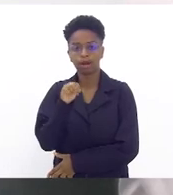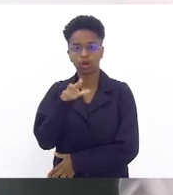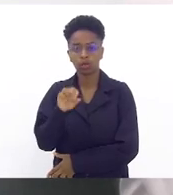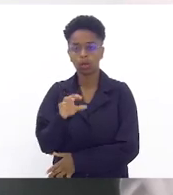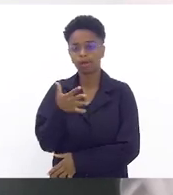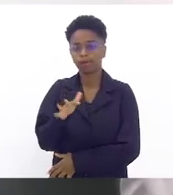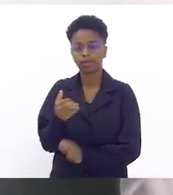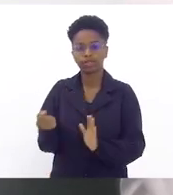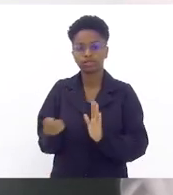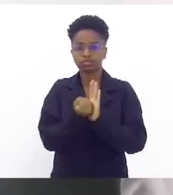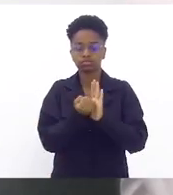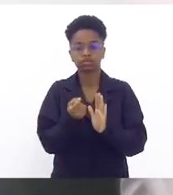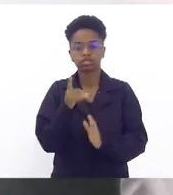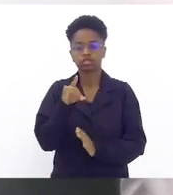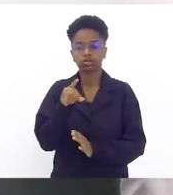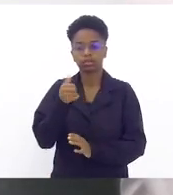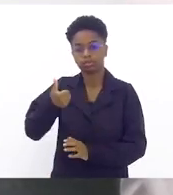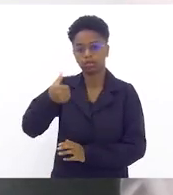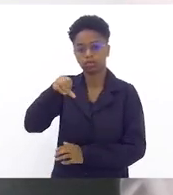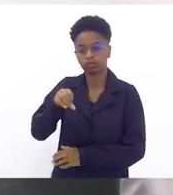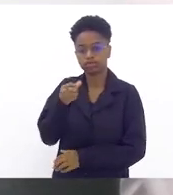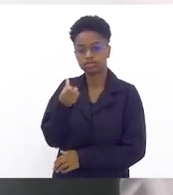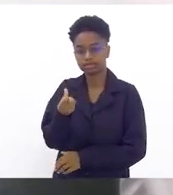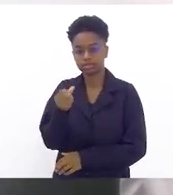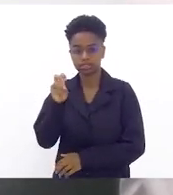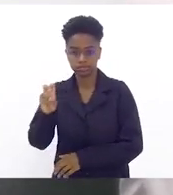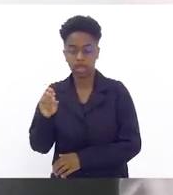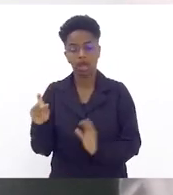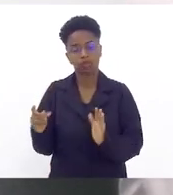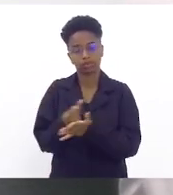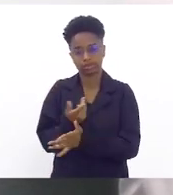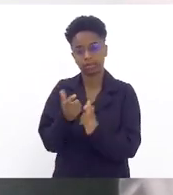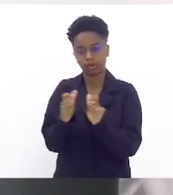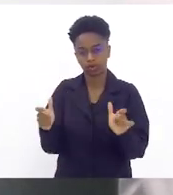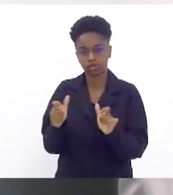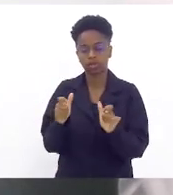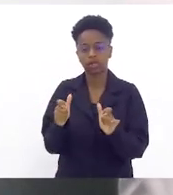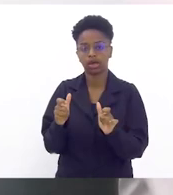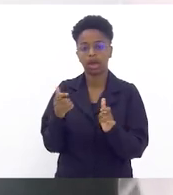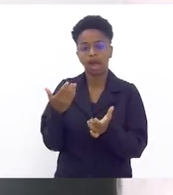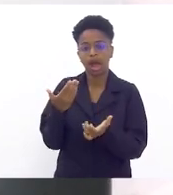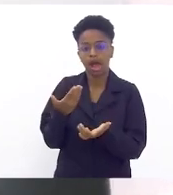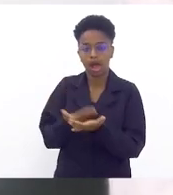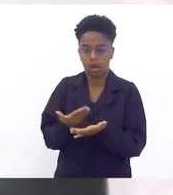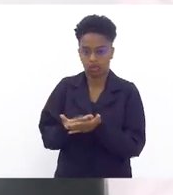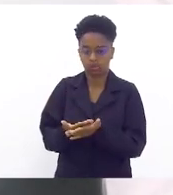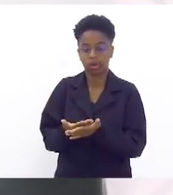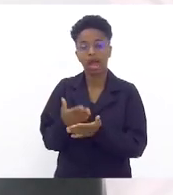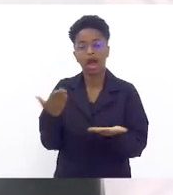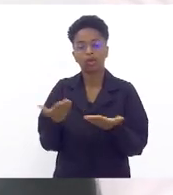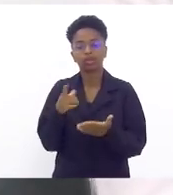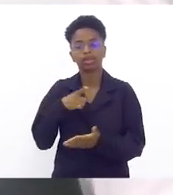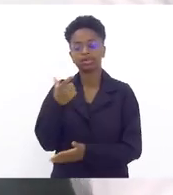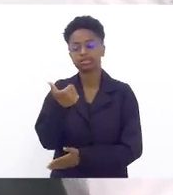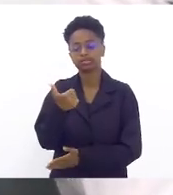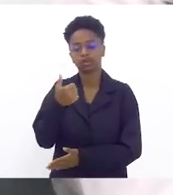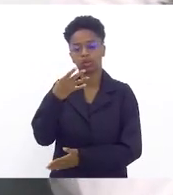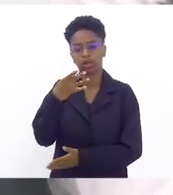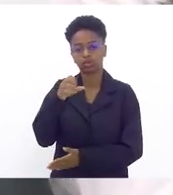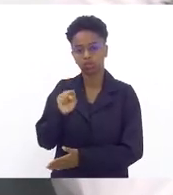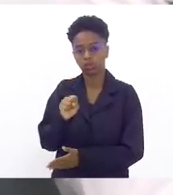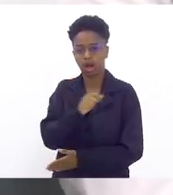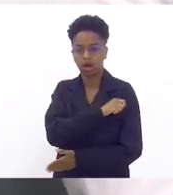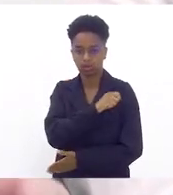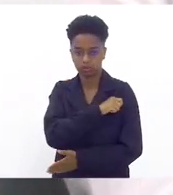e onde acontecia um grande parte das aulas do curso técnico em teatro que é atualmente conta com 148 alunos matriculados além